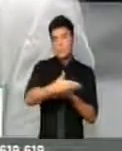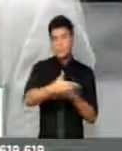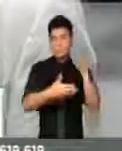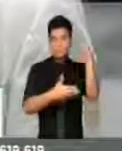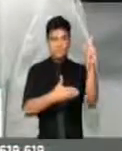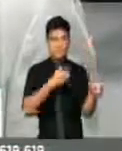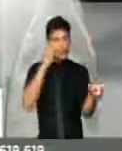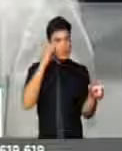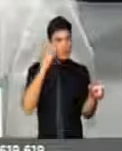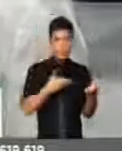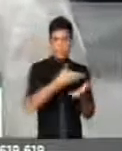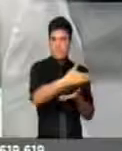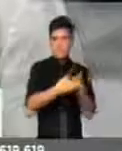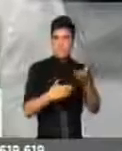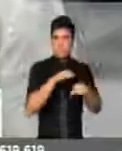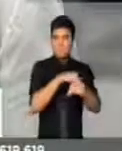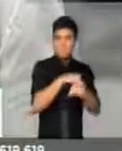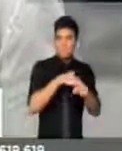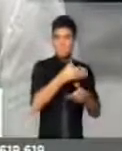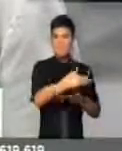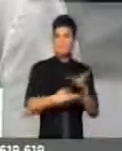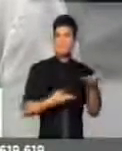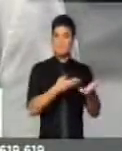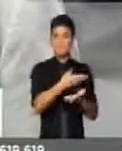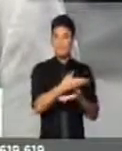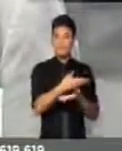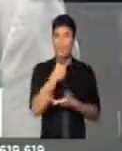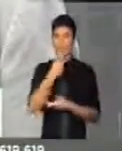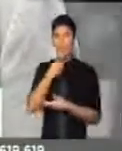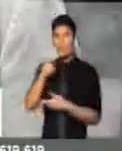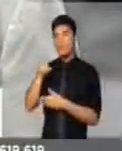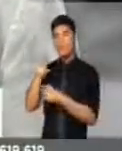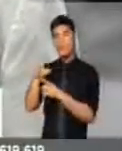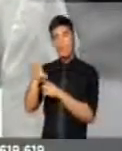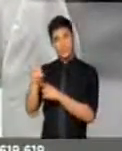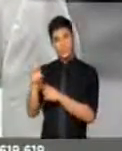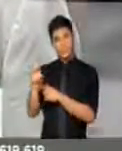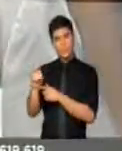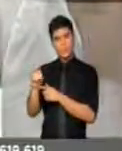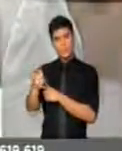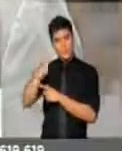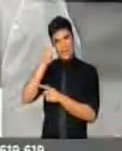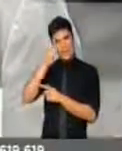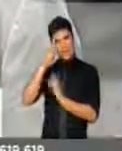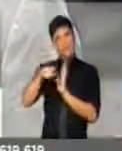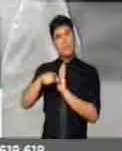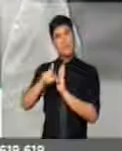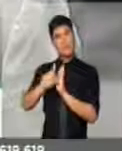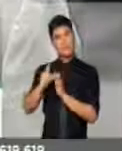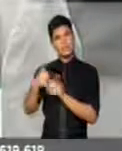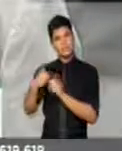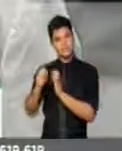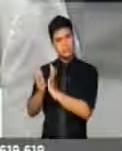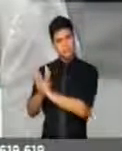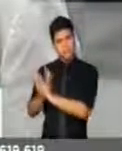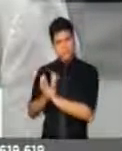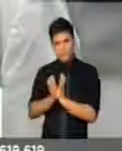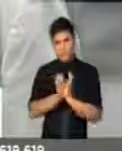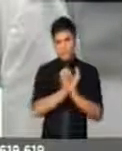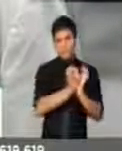governabilidade. Deputado Folletto, que está me ouvindo, se lembra que nós fomos, inclusive, à